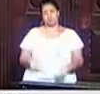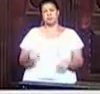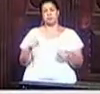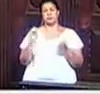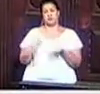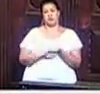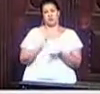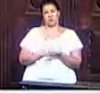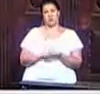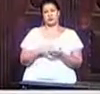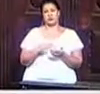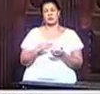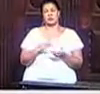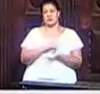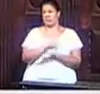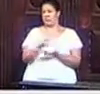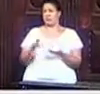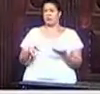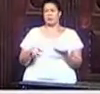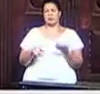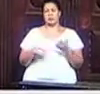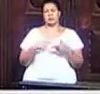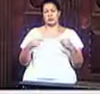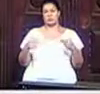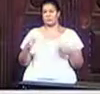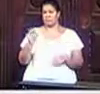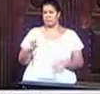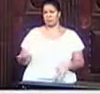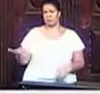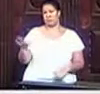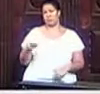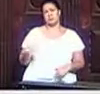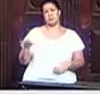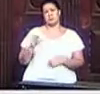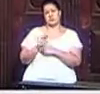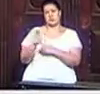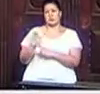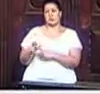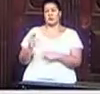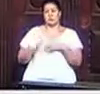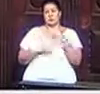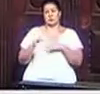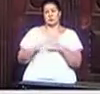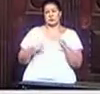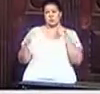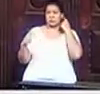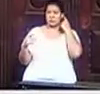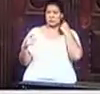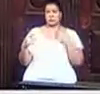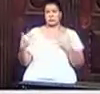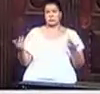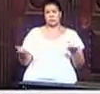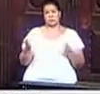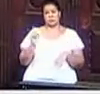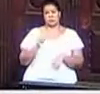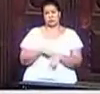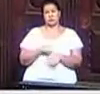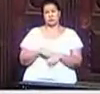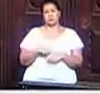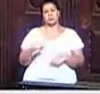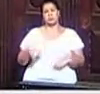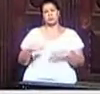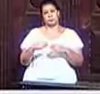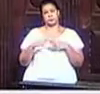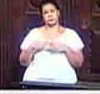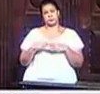as viaturas, com a falta dos equipamentos necessários, mas esse é o momento que a gente pede